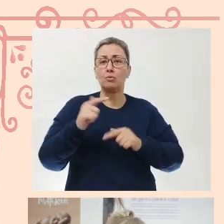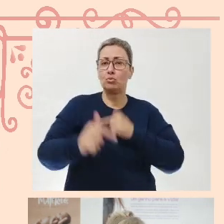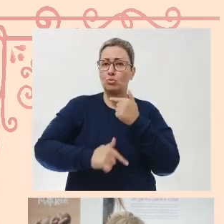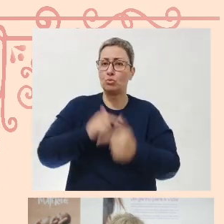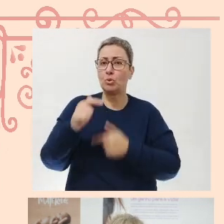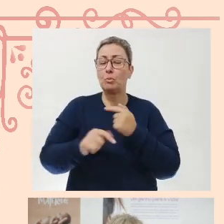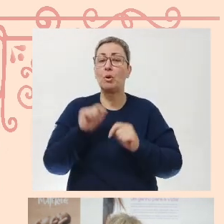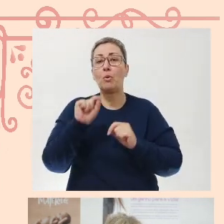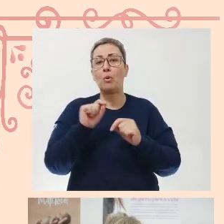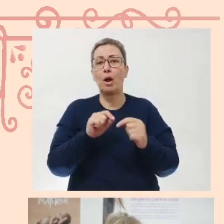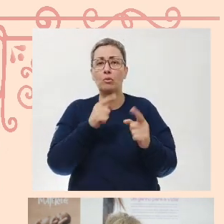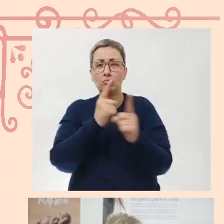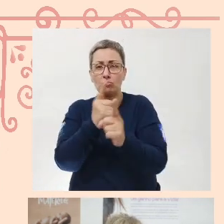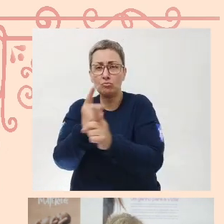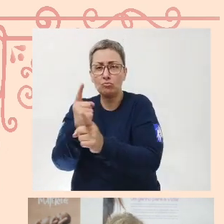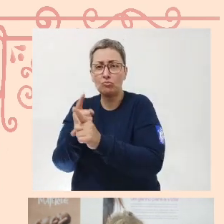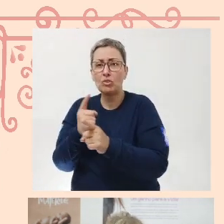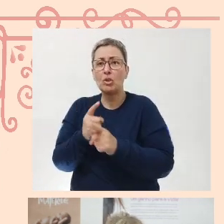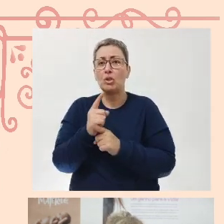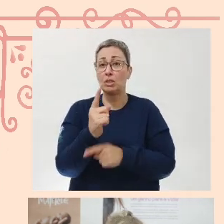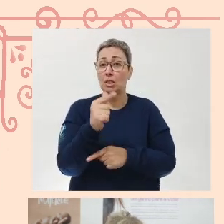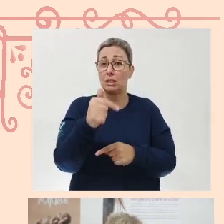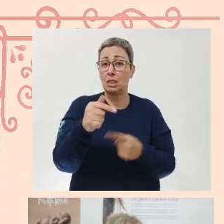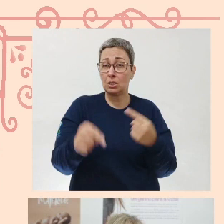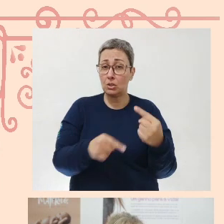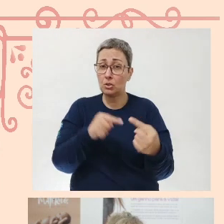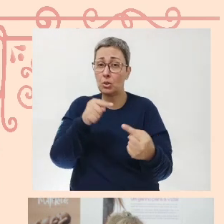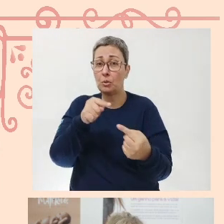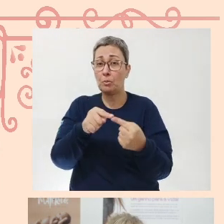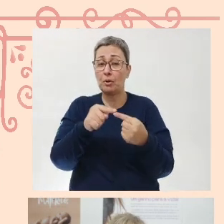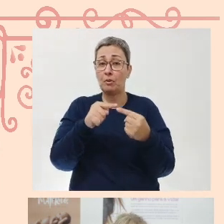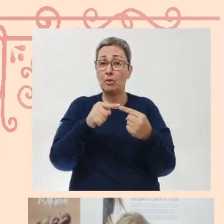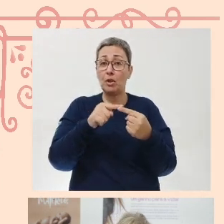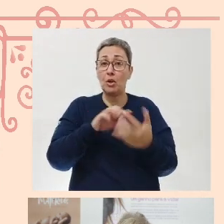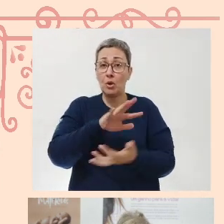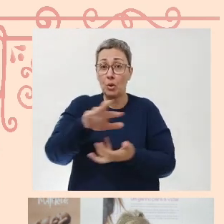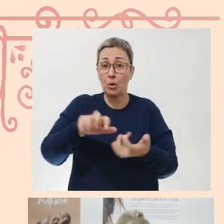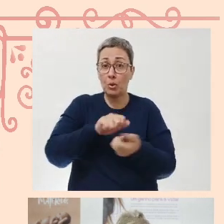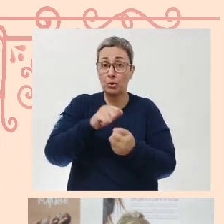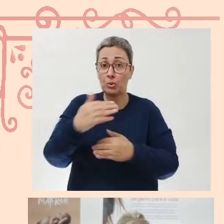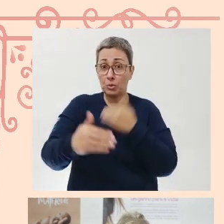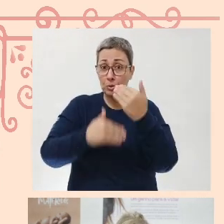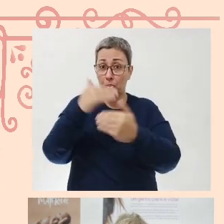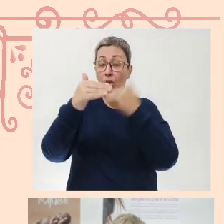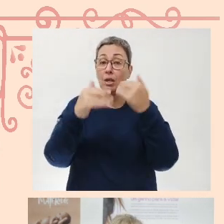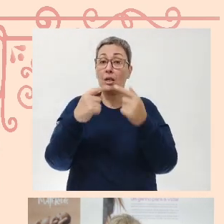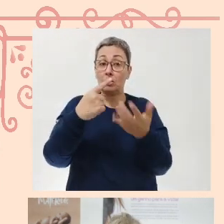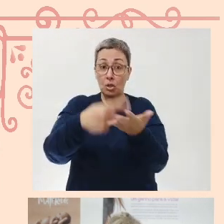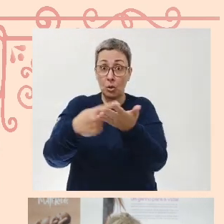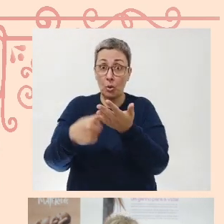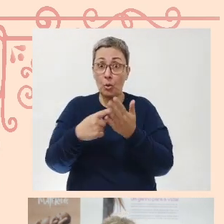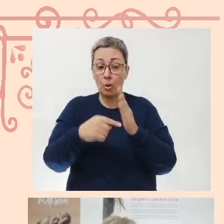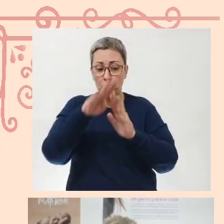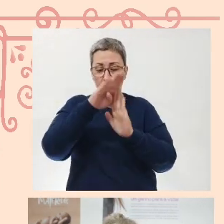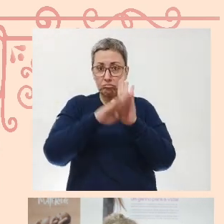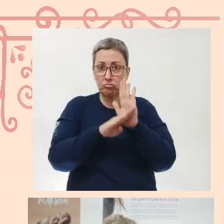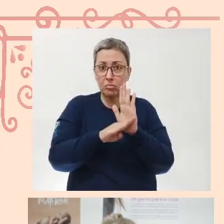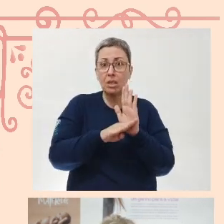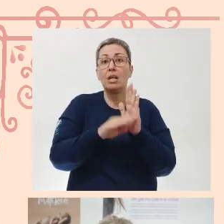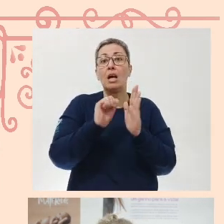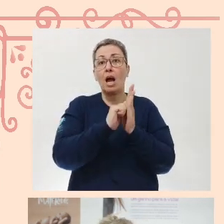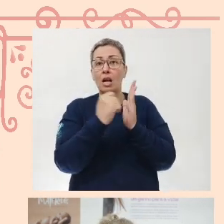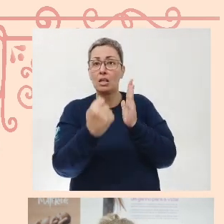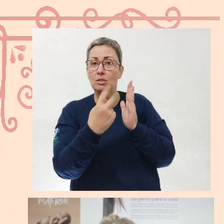Brasil trabalham para atingir os 17 Objetivos de Desenvolvimento Sustentável e assim cumprirem a